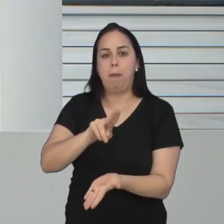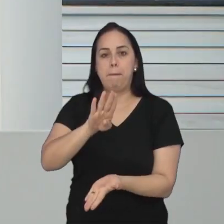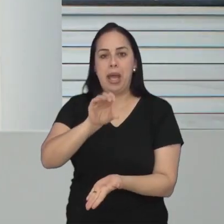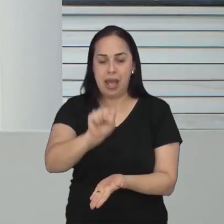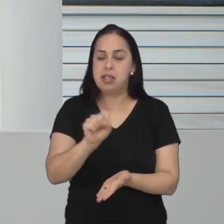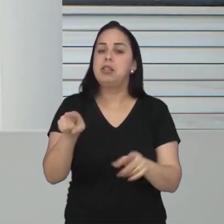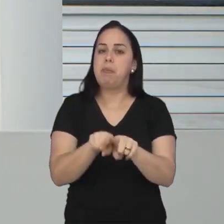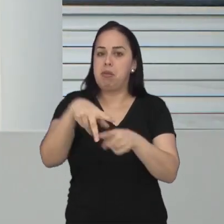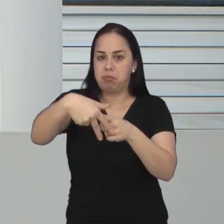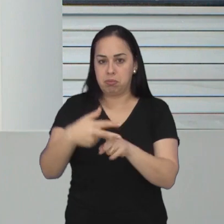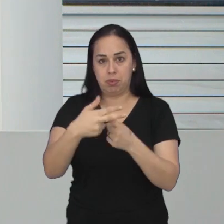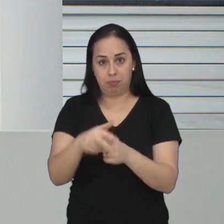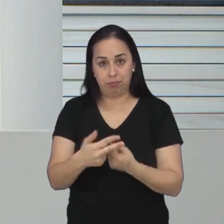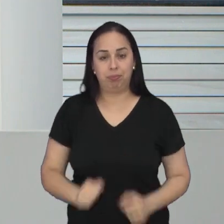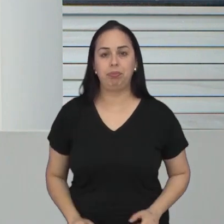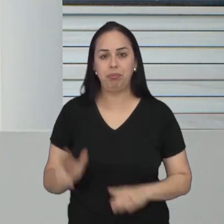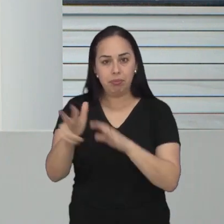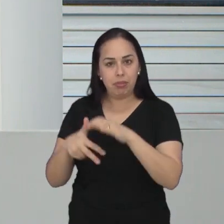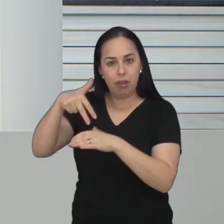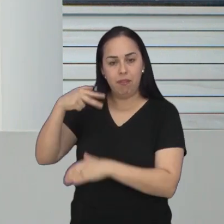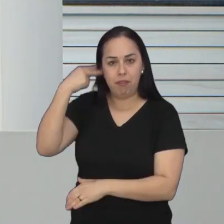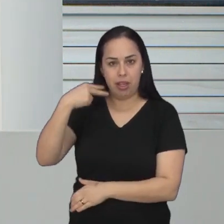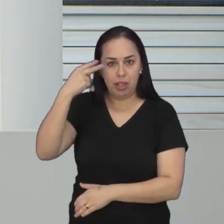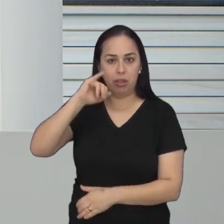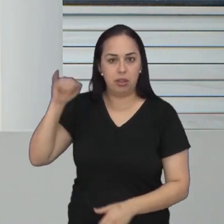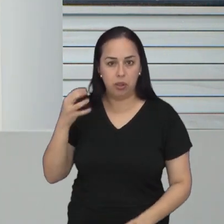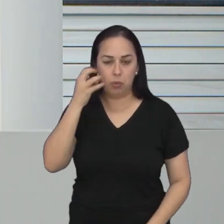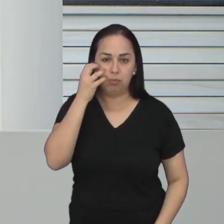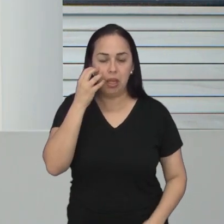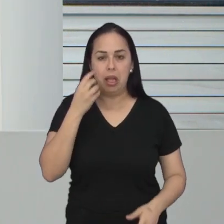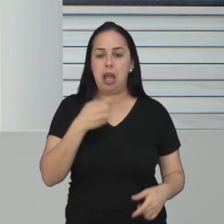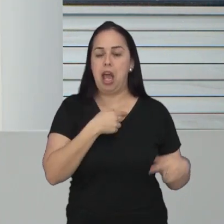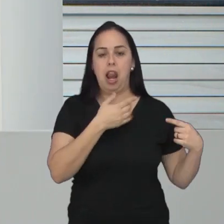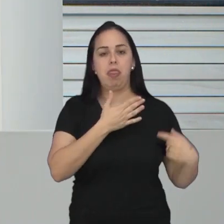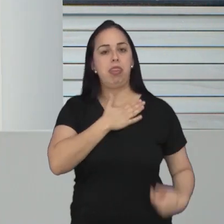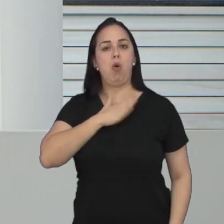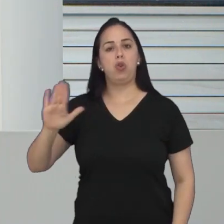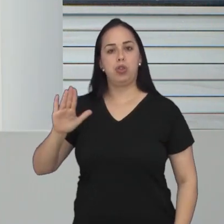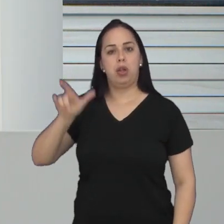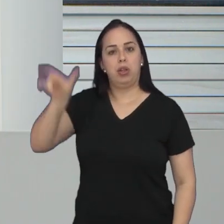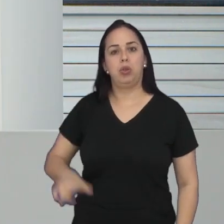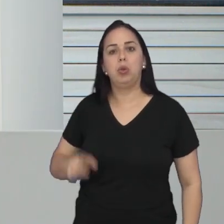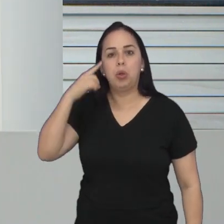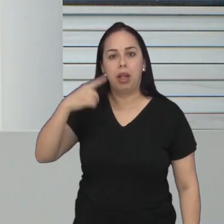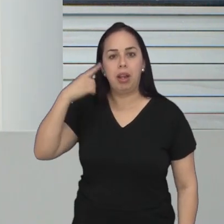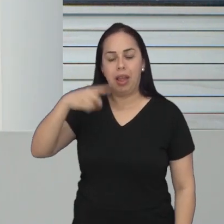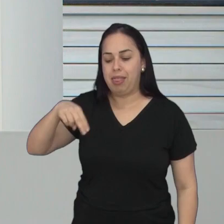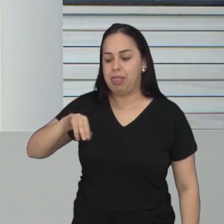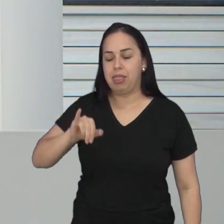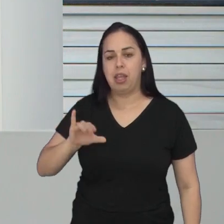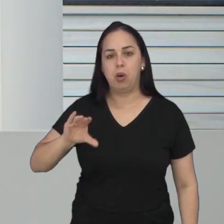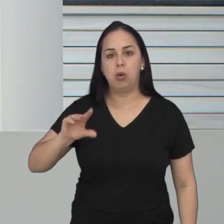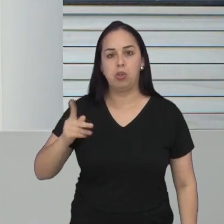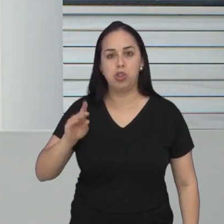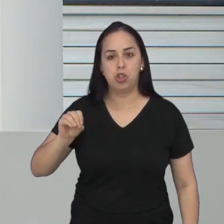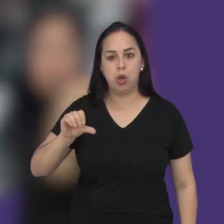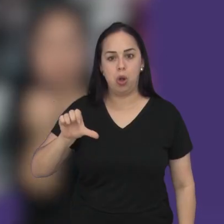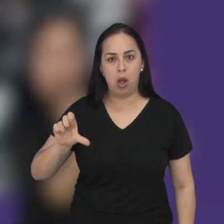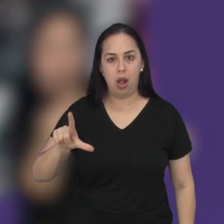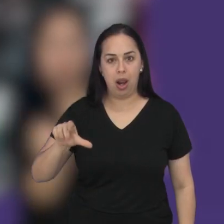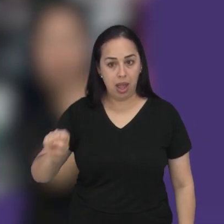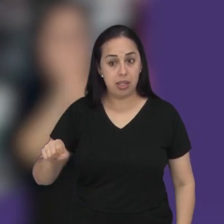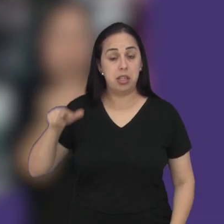Quem também foi à tribuna foi a vereadora Juliana Fraga. A parlamentar repudiou a fala do deputado federal Nicolas Ferreira,